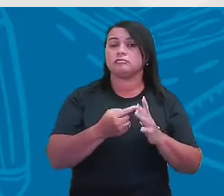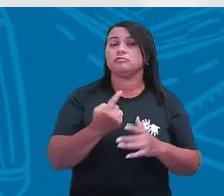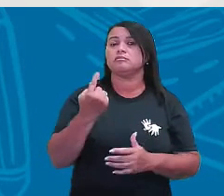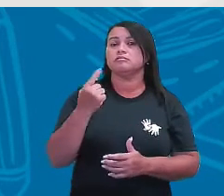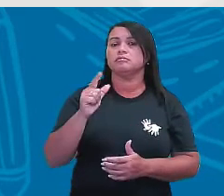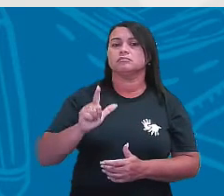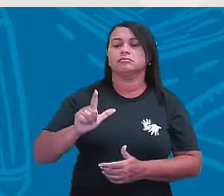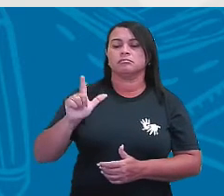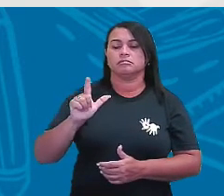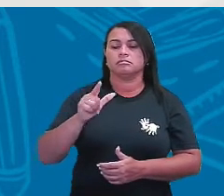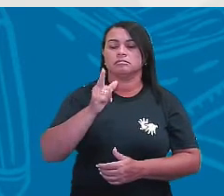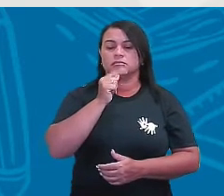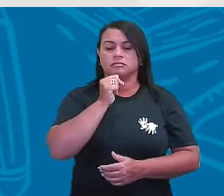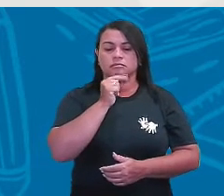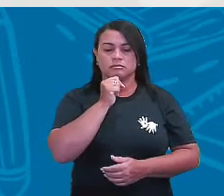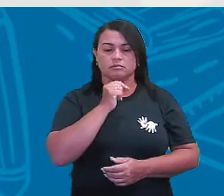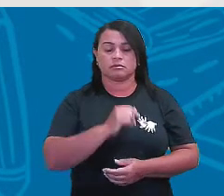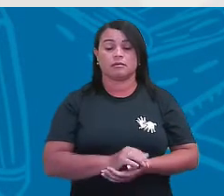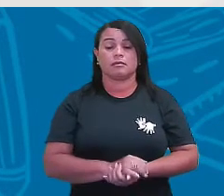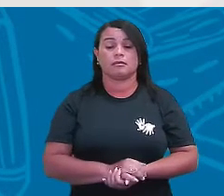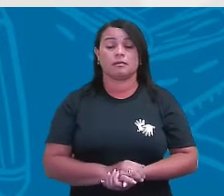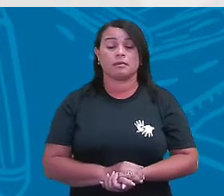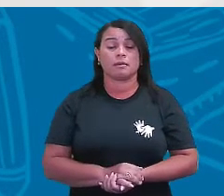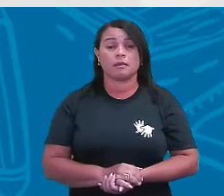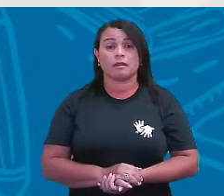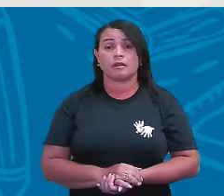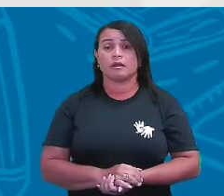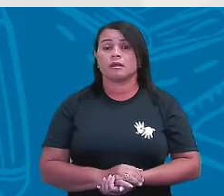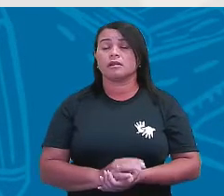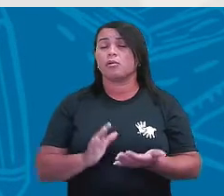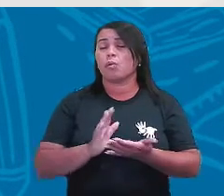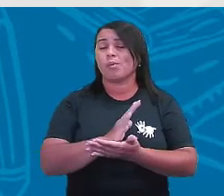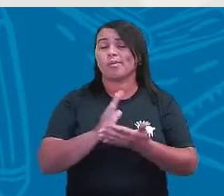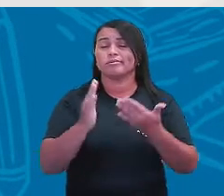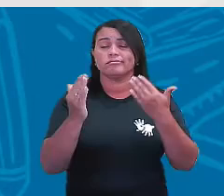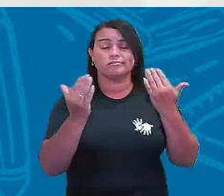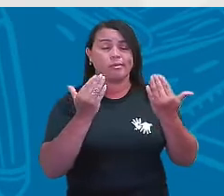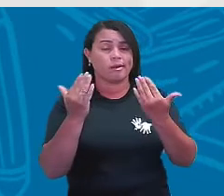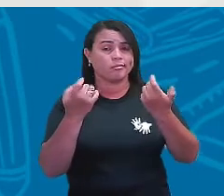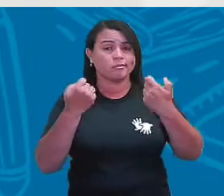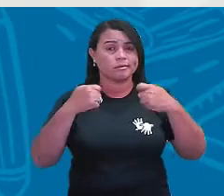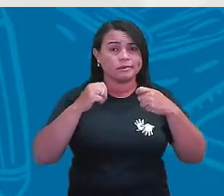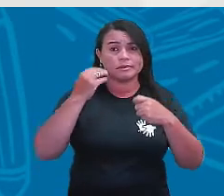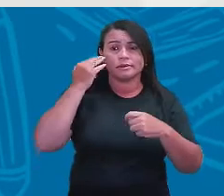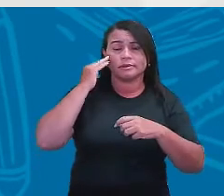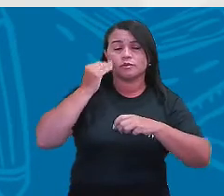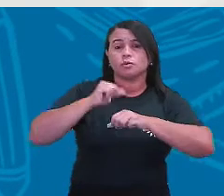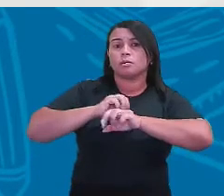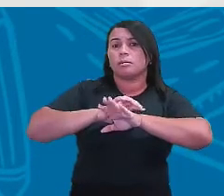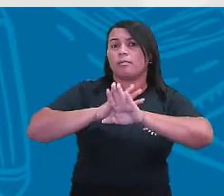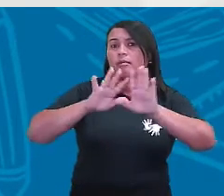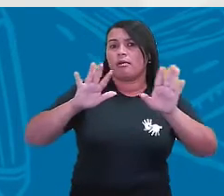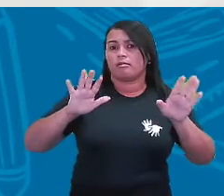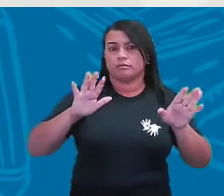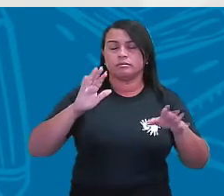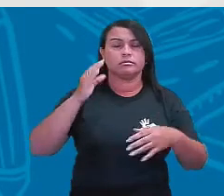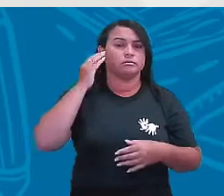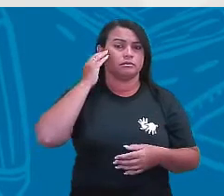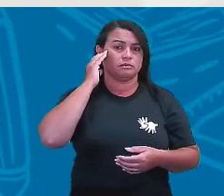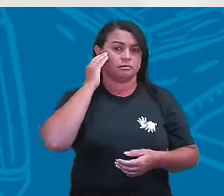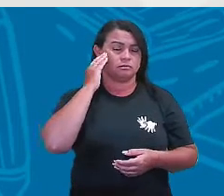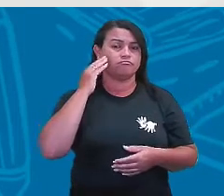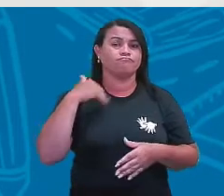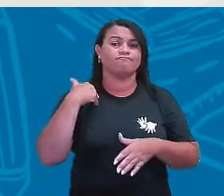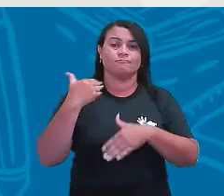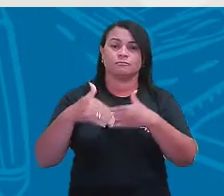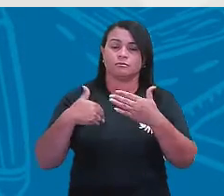de água, tá certo? Então, são apenas algumas comparações que a gente precisa entender, tá? Para poder seguir aí